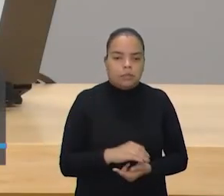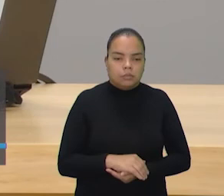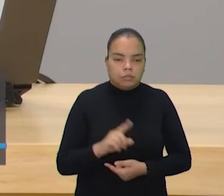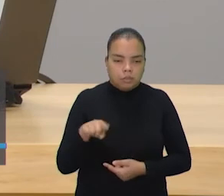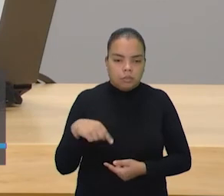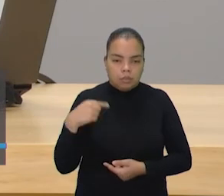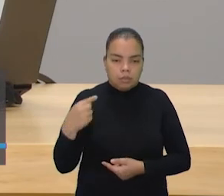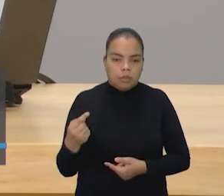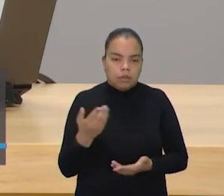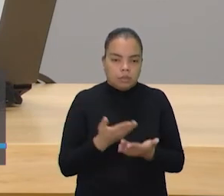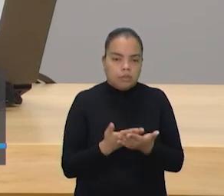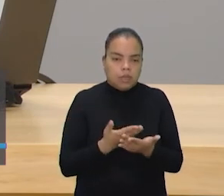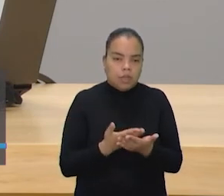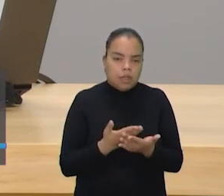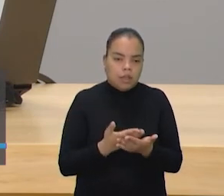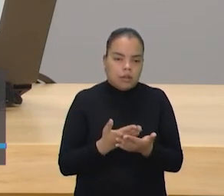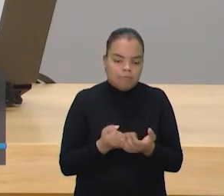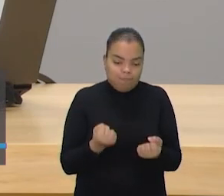atmosférica, também é assim.